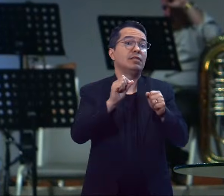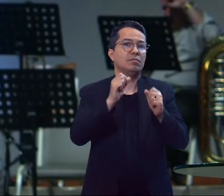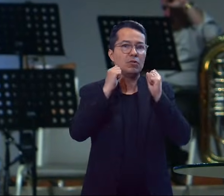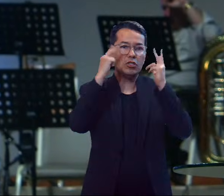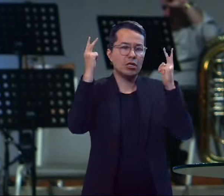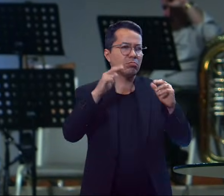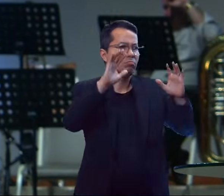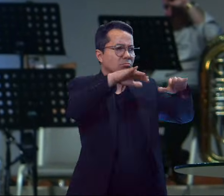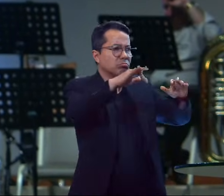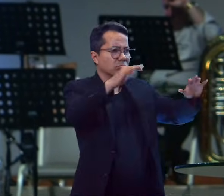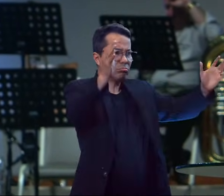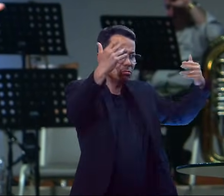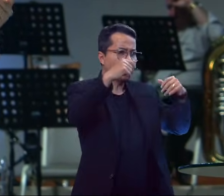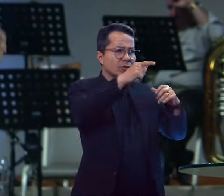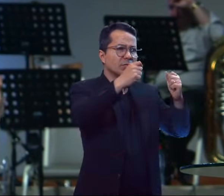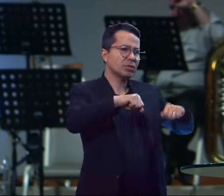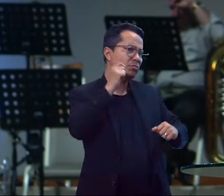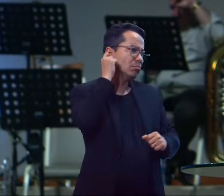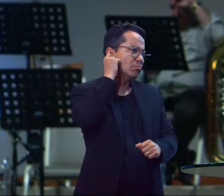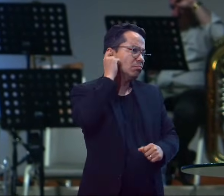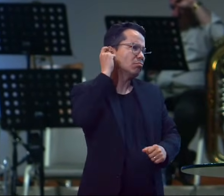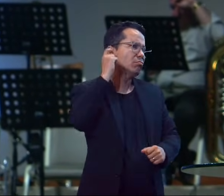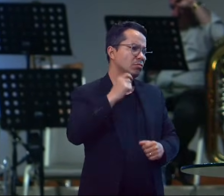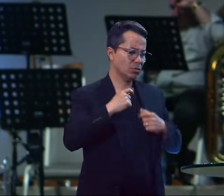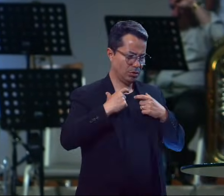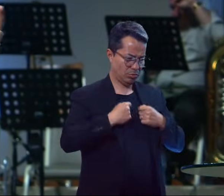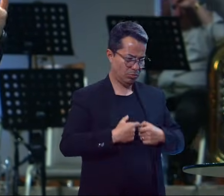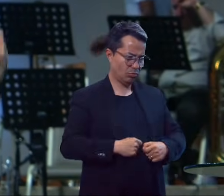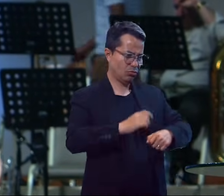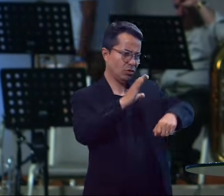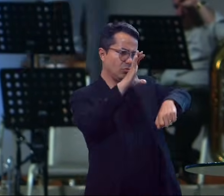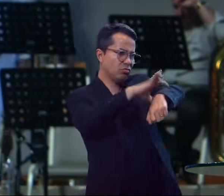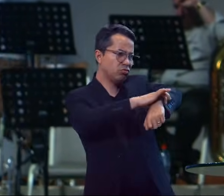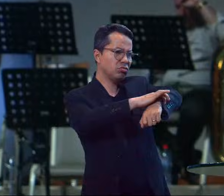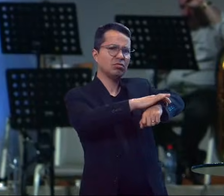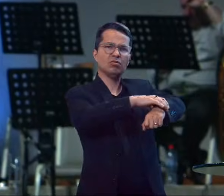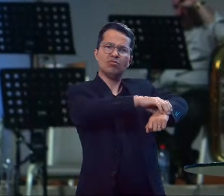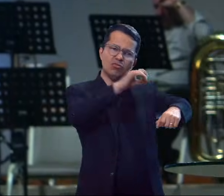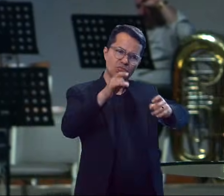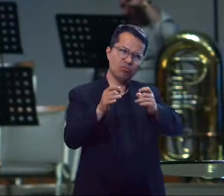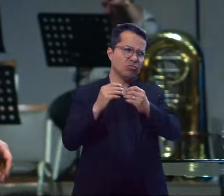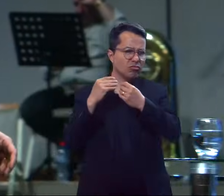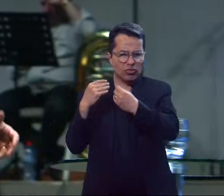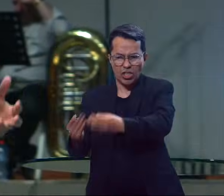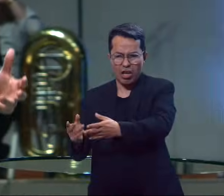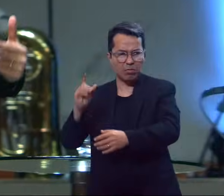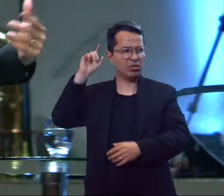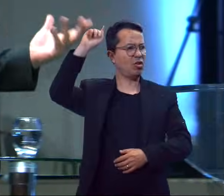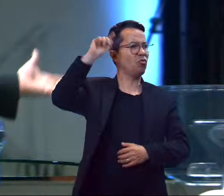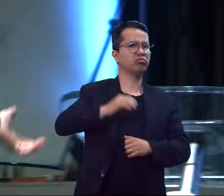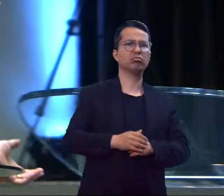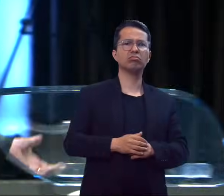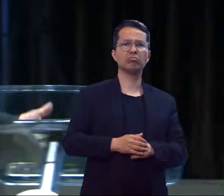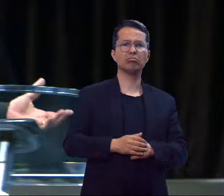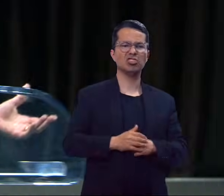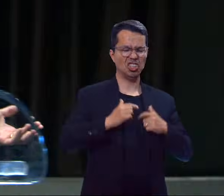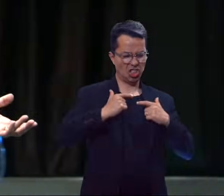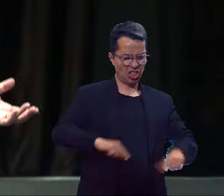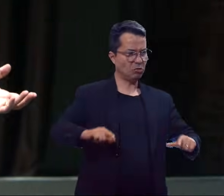vocês? Por que entregar enfeites para o Senhor era uma forma de se consagrar? Primeiro, eles estavam de